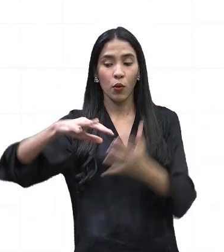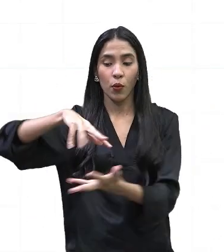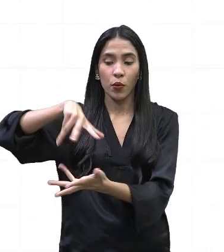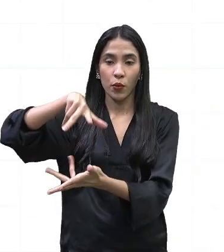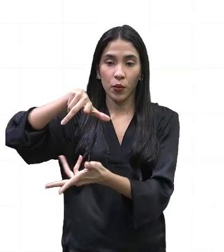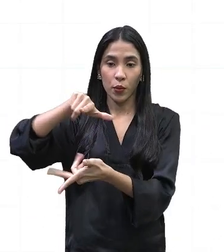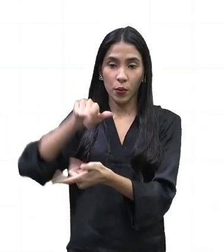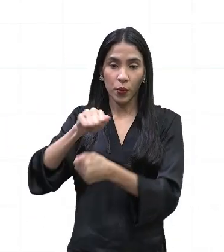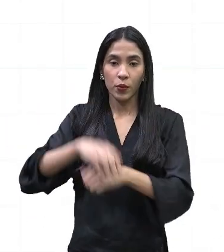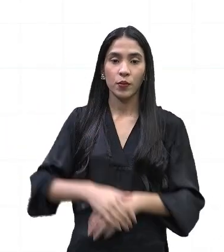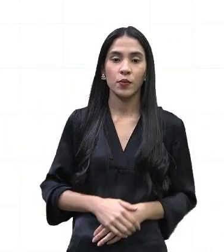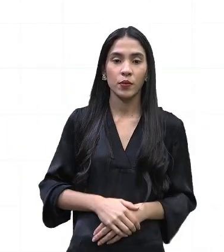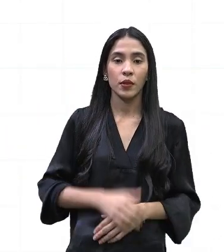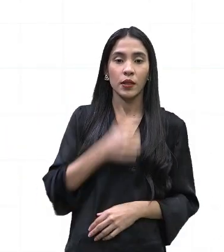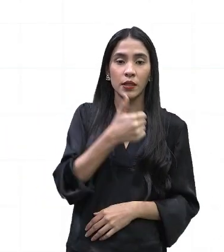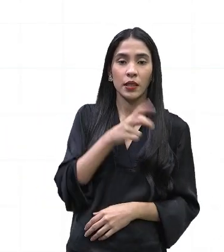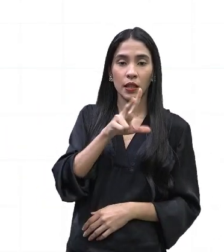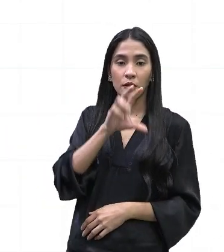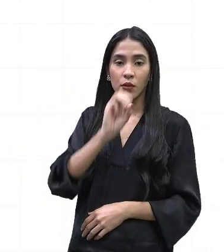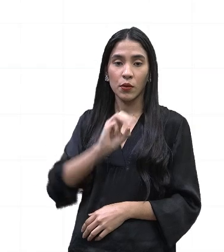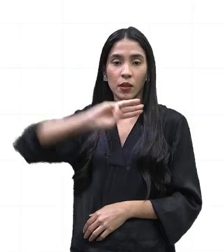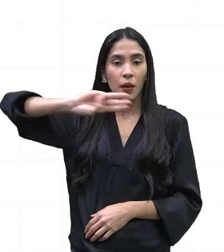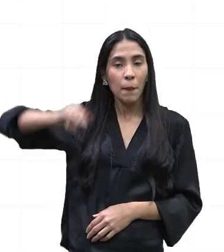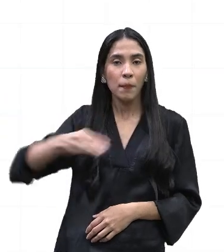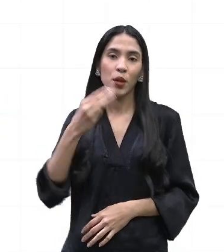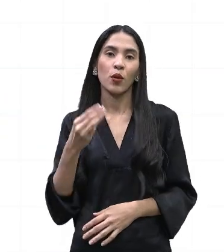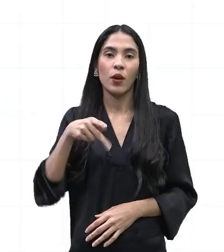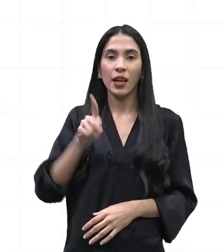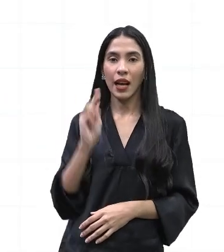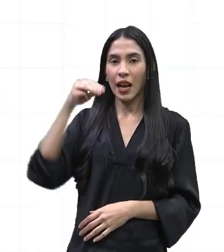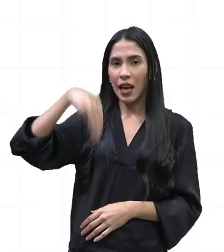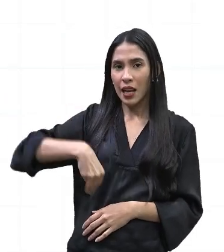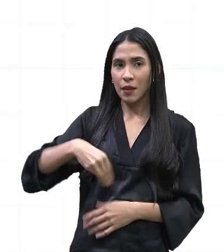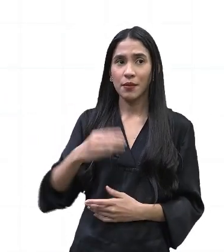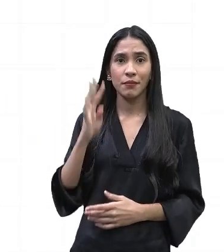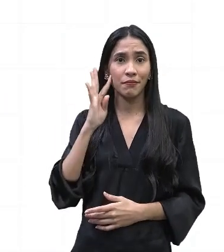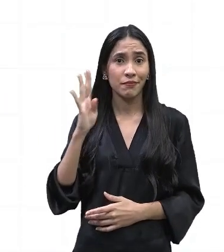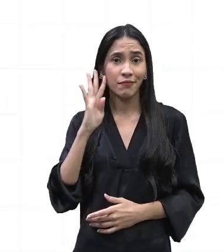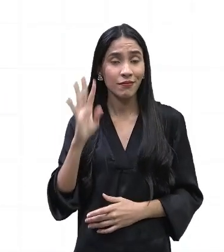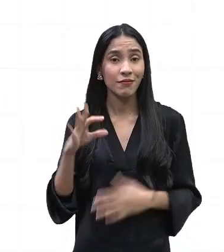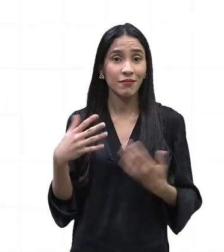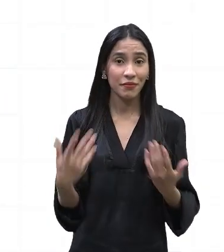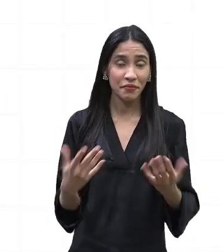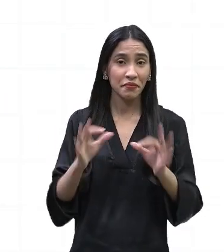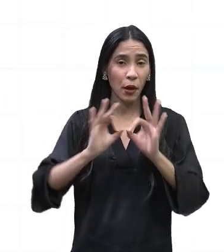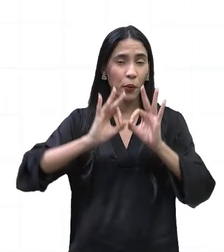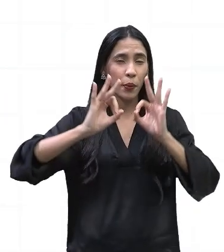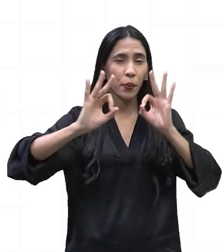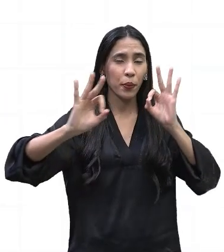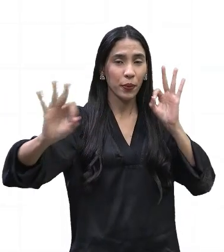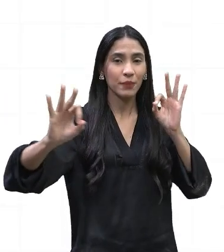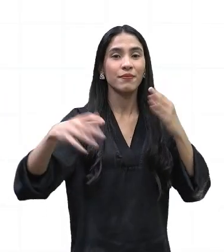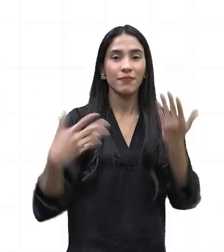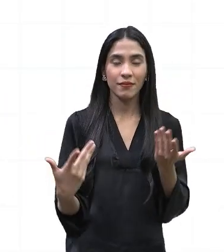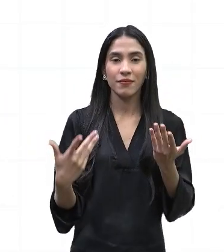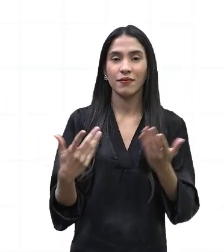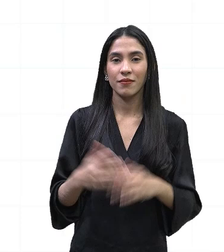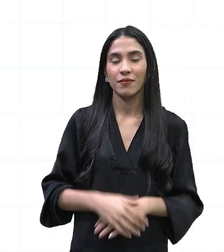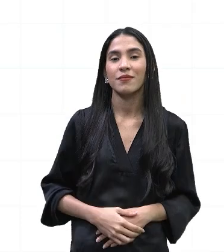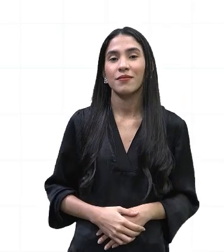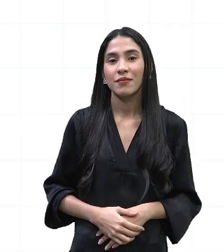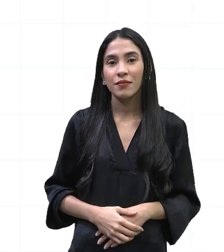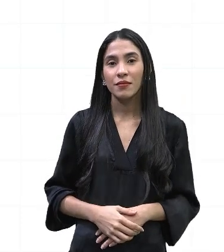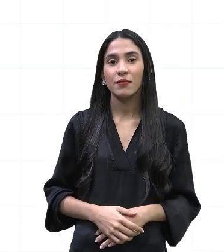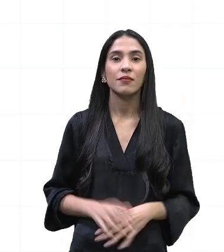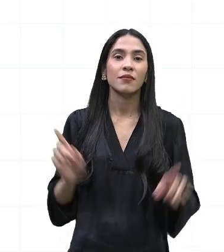Terra, que é de 150 milhões de quilômetros, não dá nem para imaginar, essa distância tão grande,